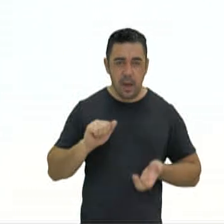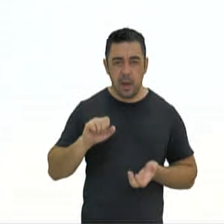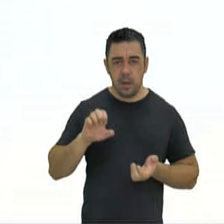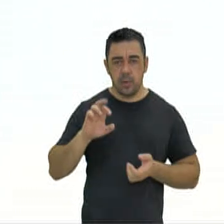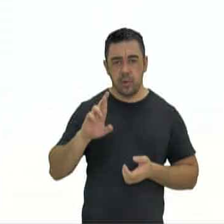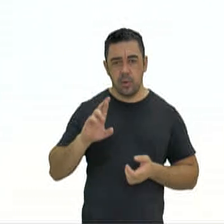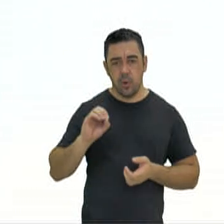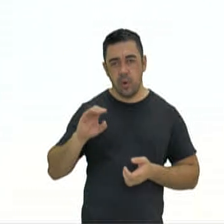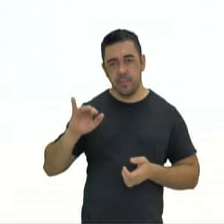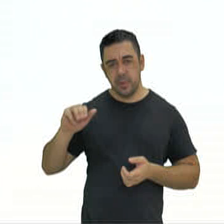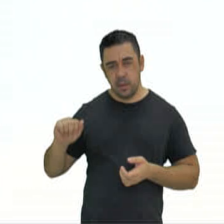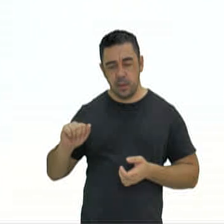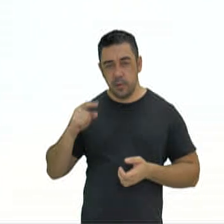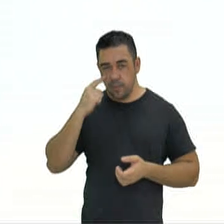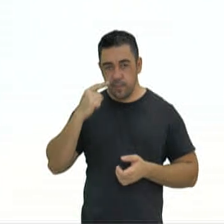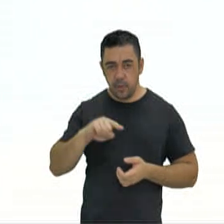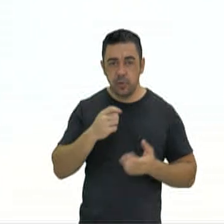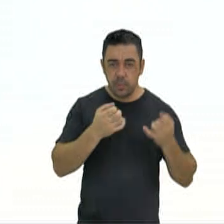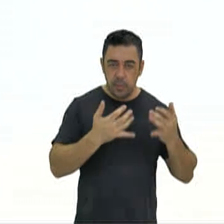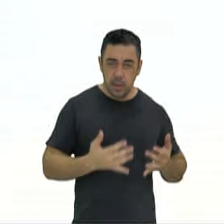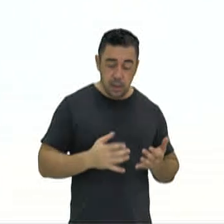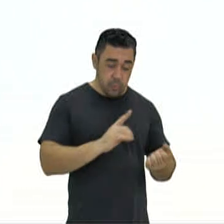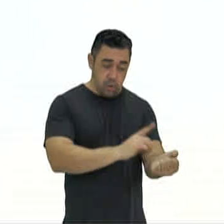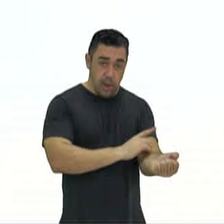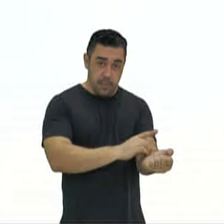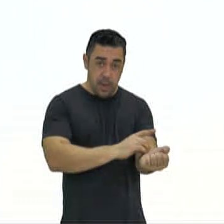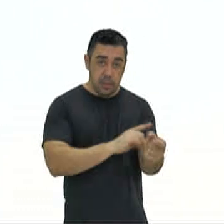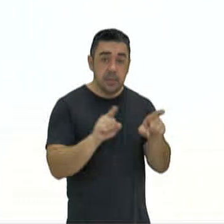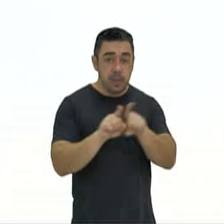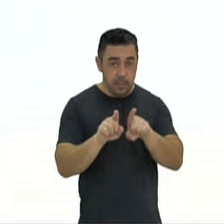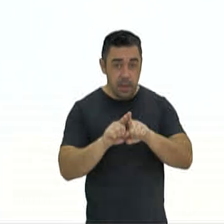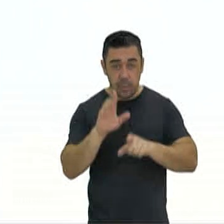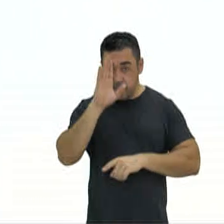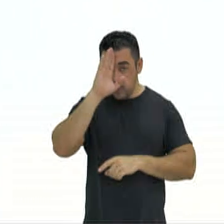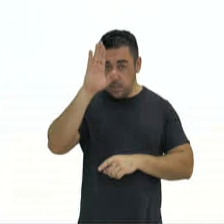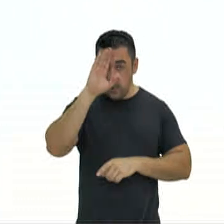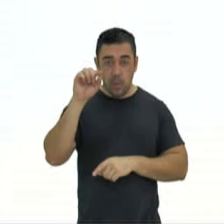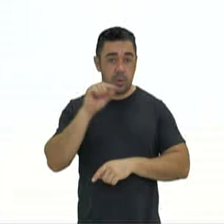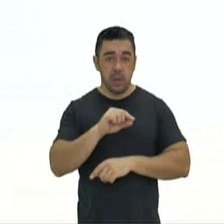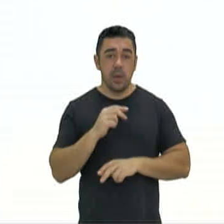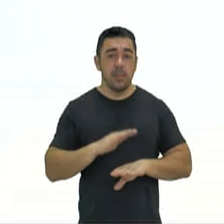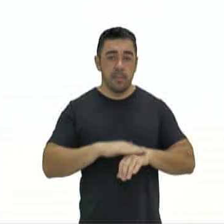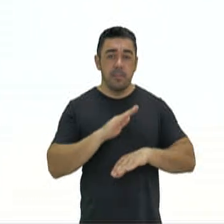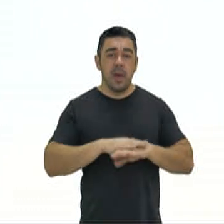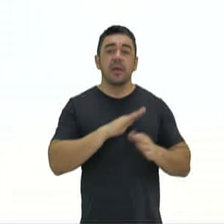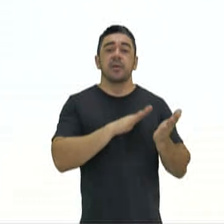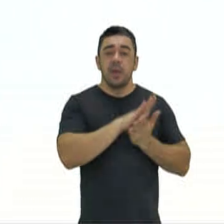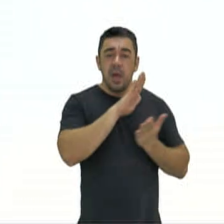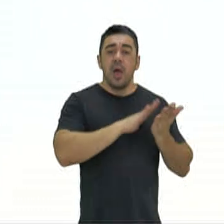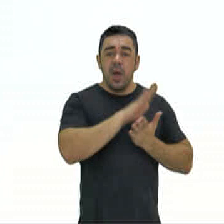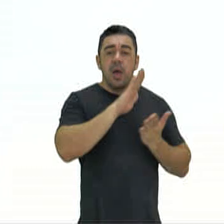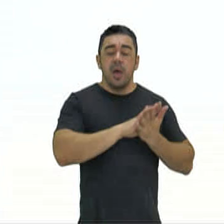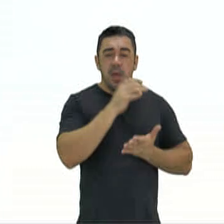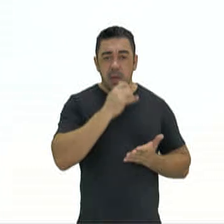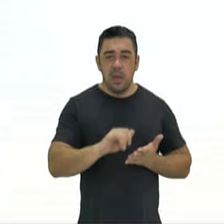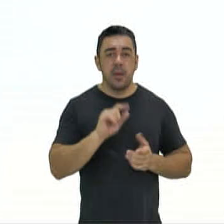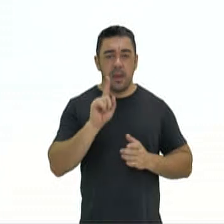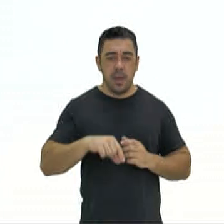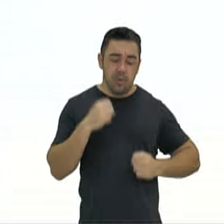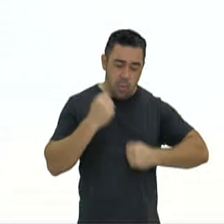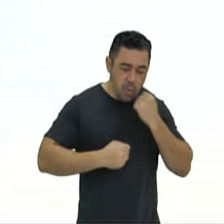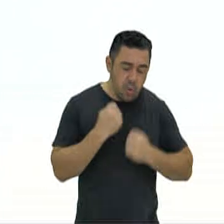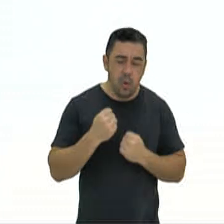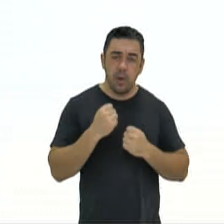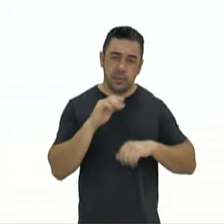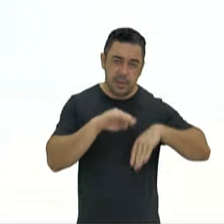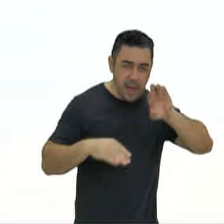quando nós falamos do diabetes, nós também comentamos que a predominância do exercício físico que é indicado para pessoas com diabetes tipo 1 e tipo